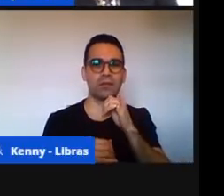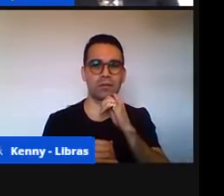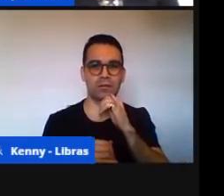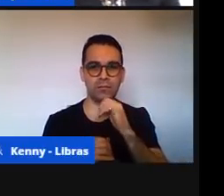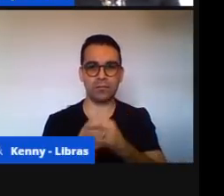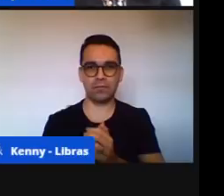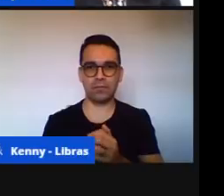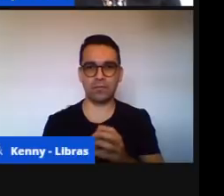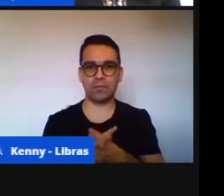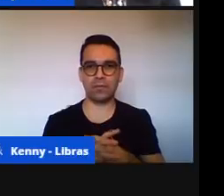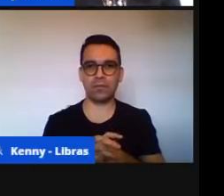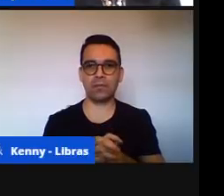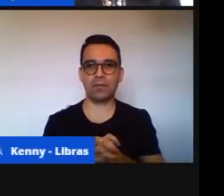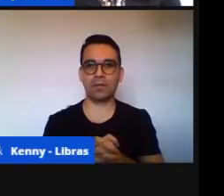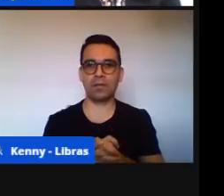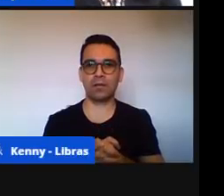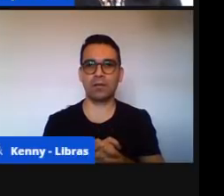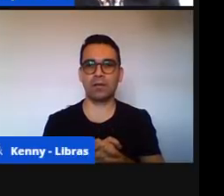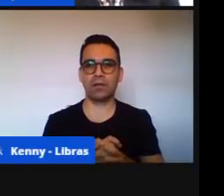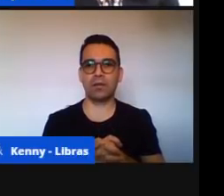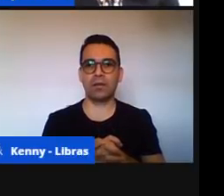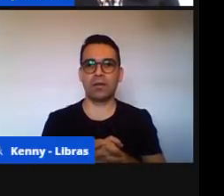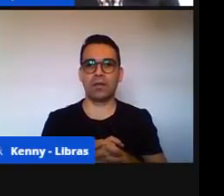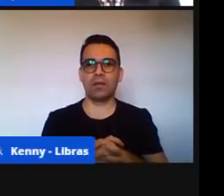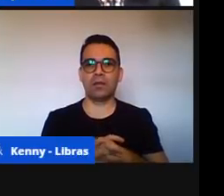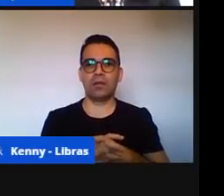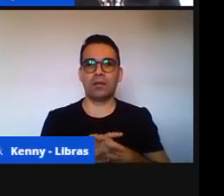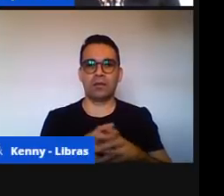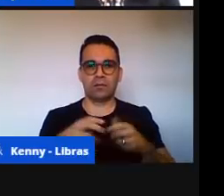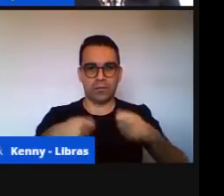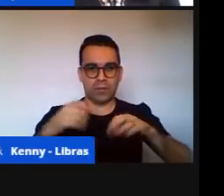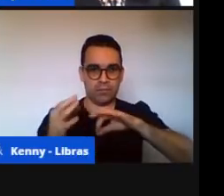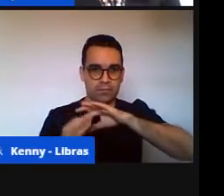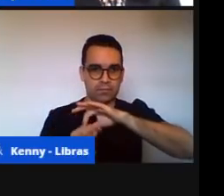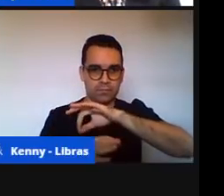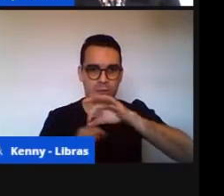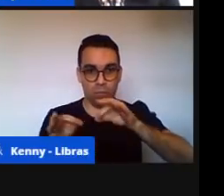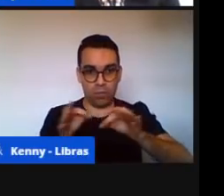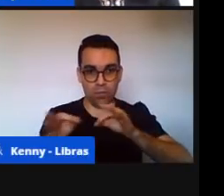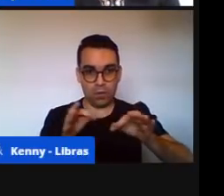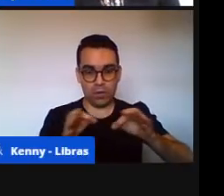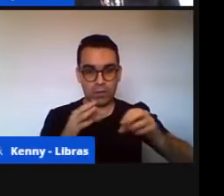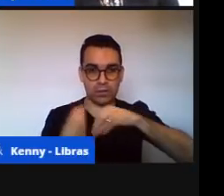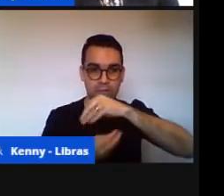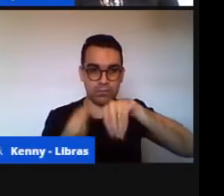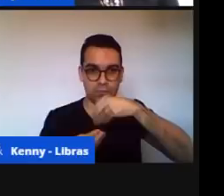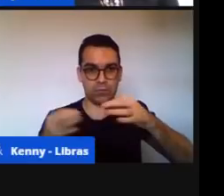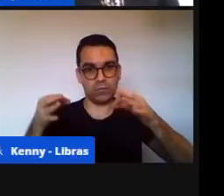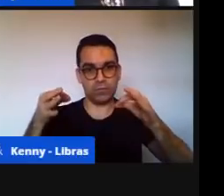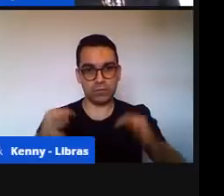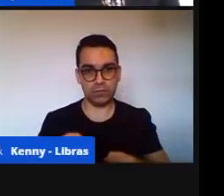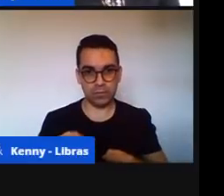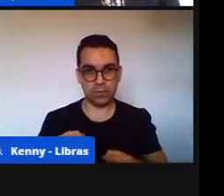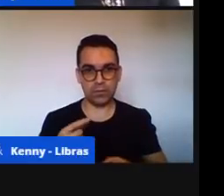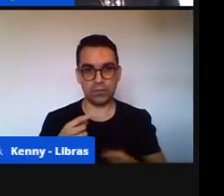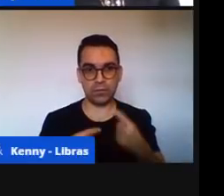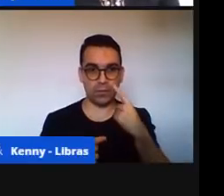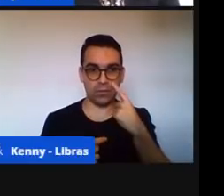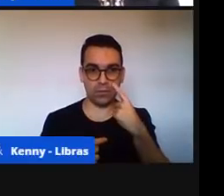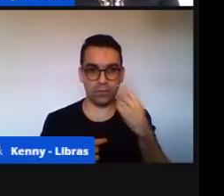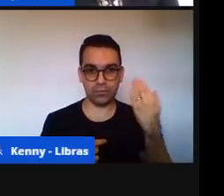a gente utiliza a proporção de 2,5 colheres de sopa de água sanitária diluídos em 1 litro de